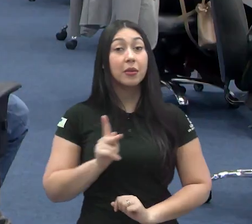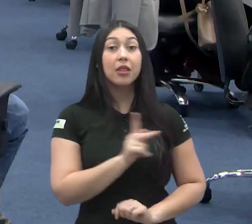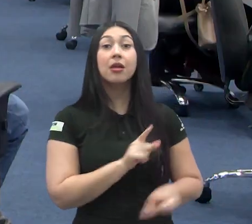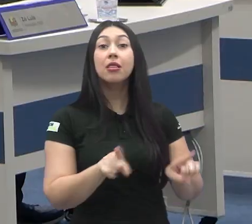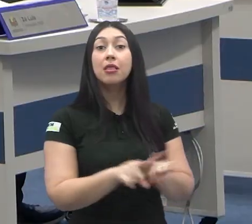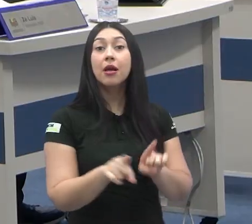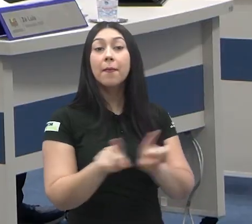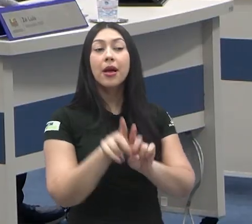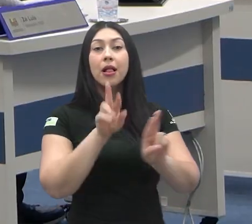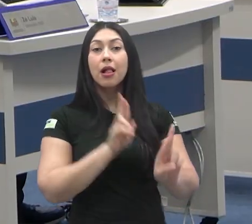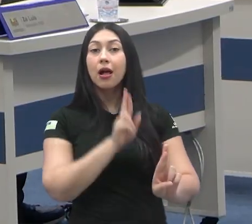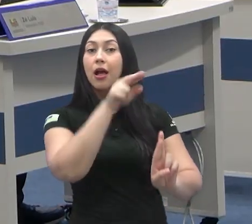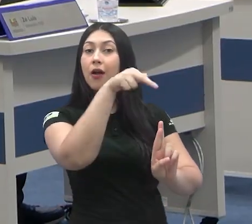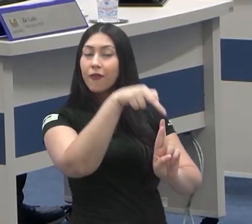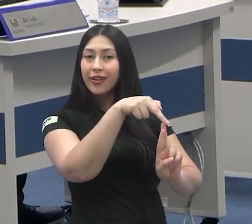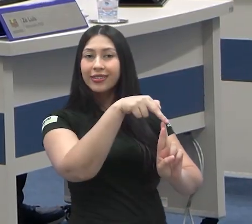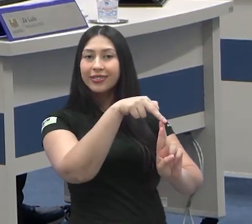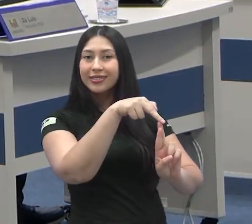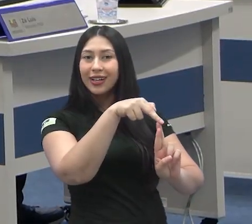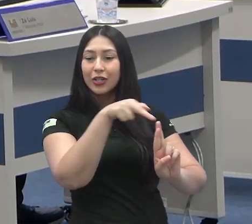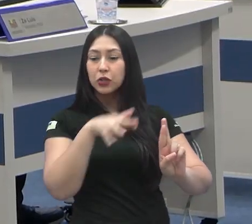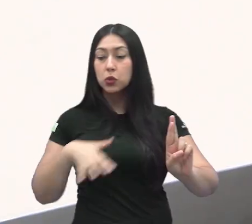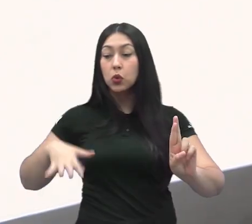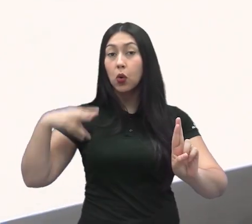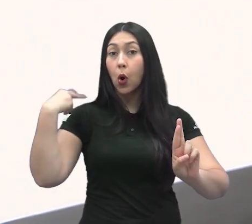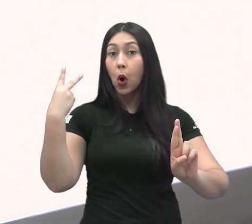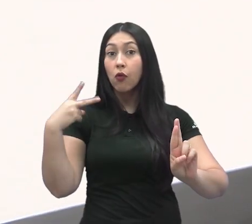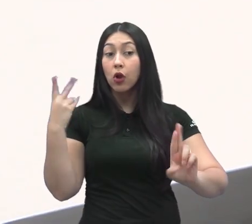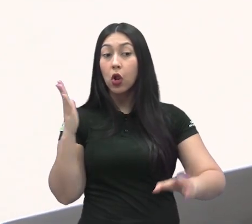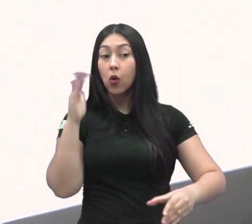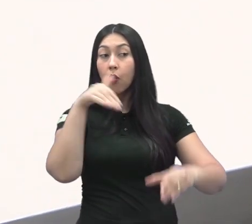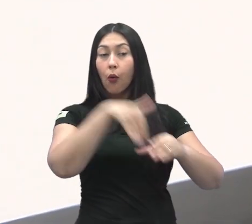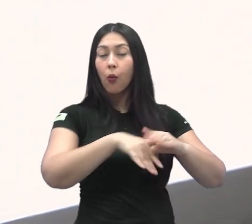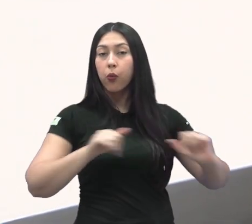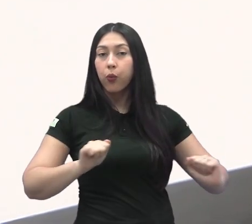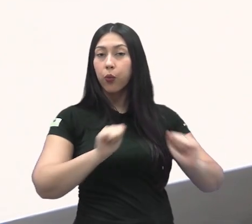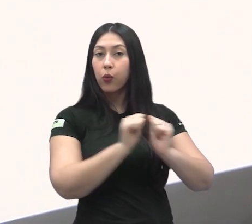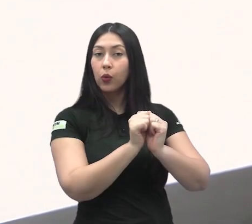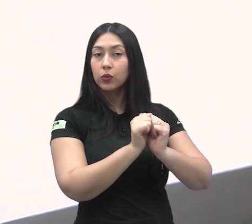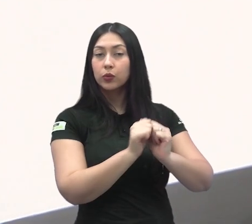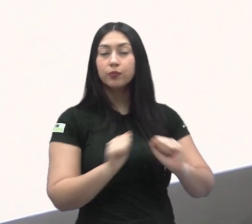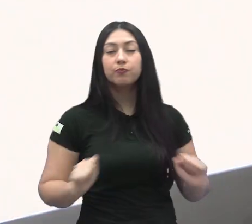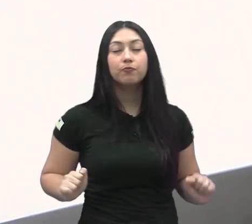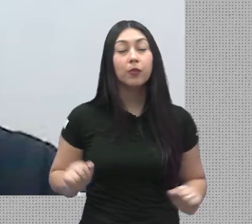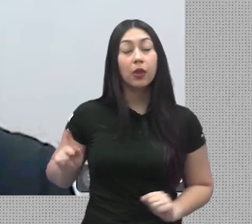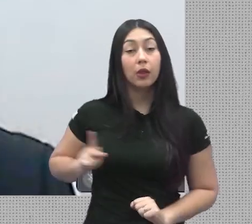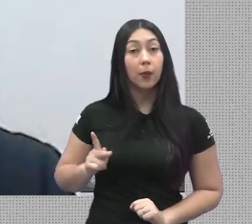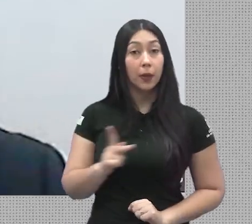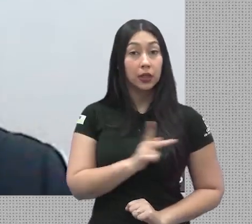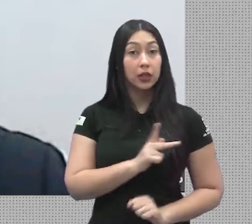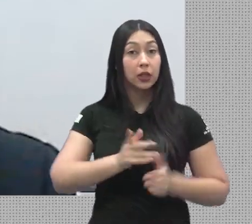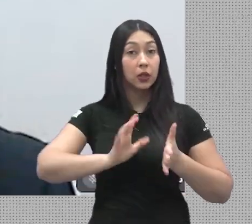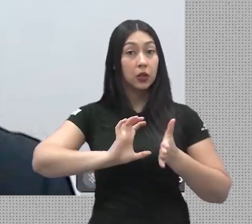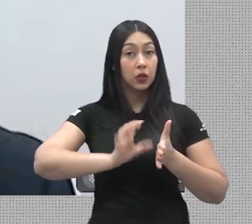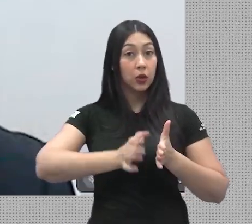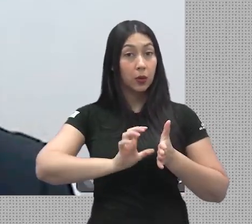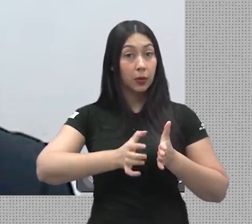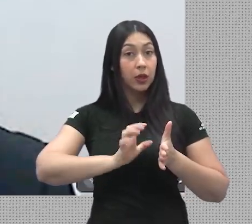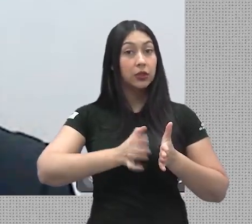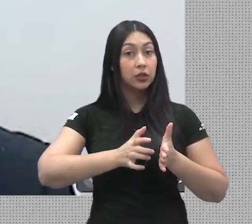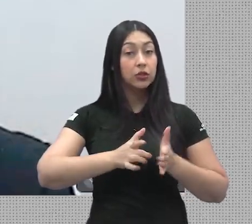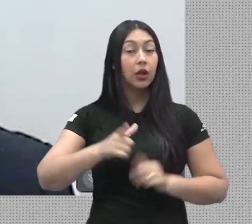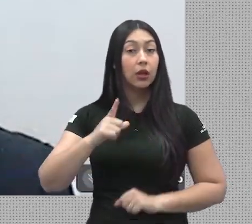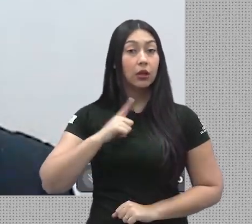uma referência para os demais vereadores do partido, orientando as votações dentro da casa. O presidente de um partido